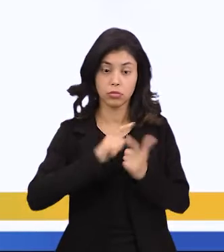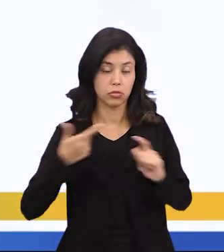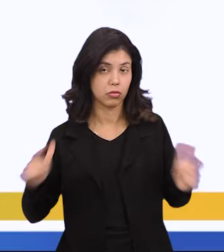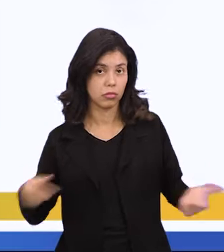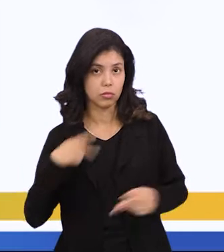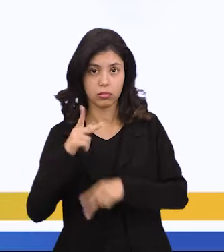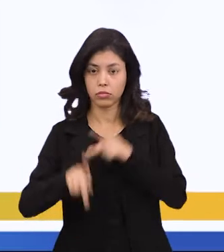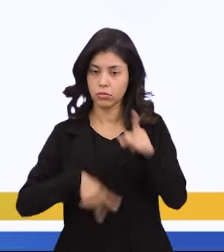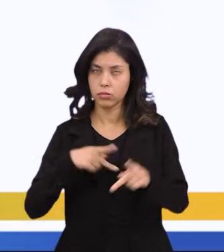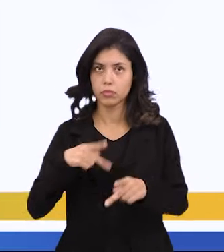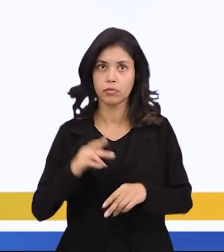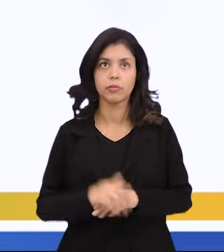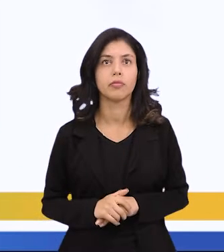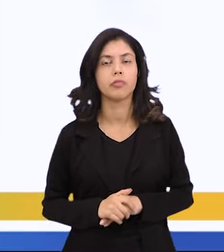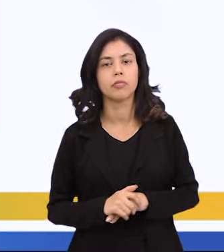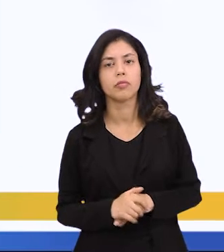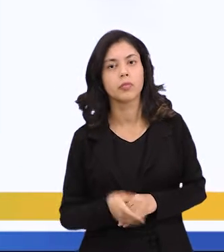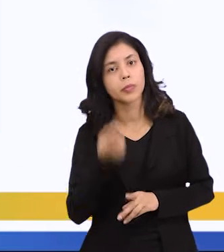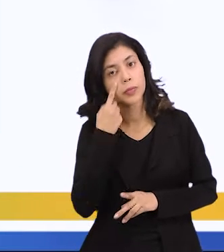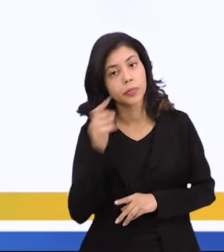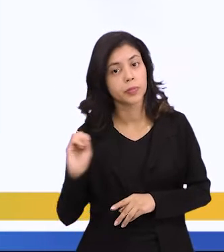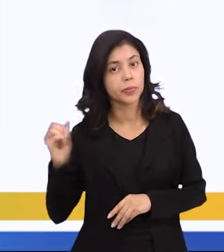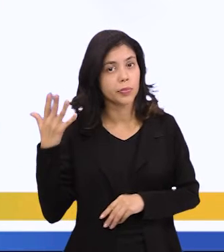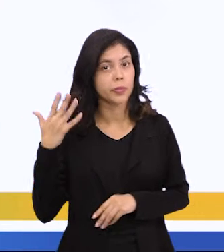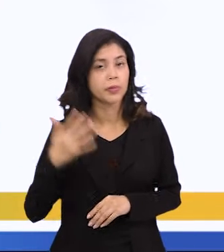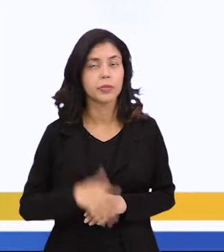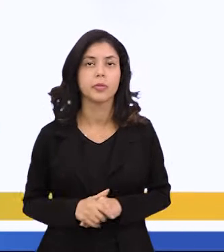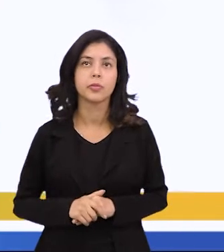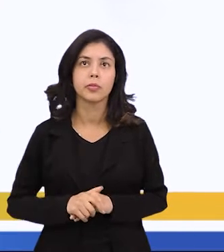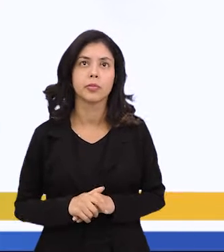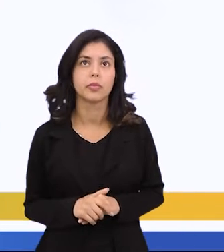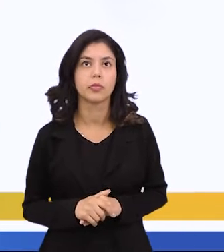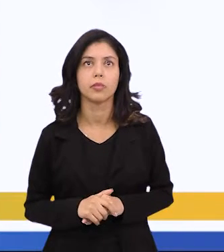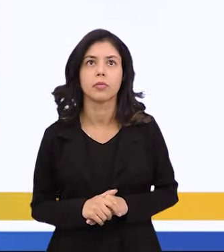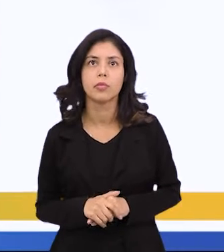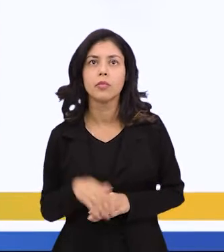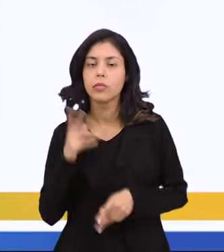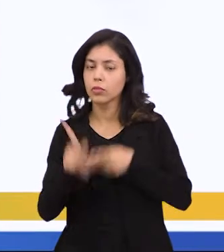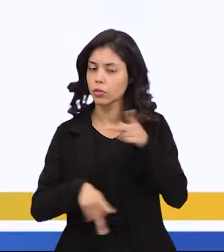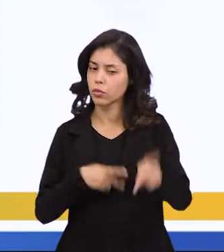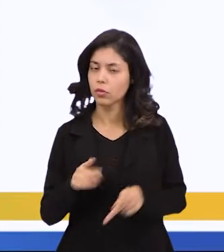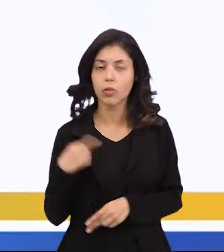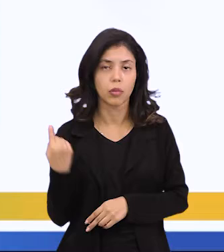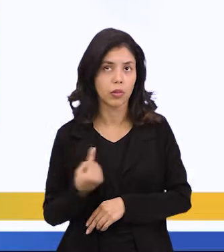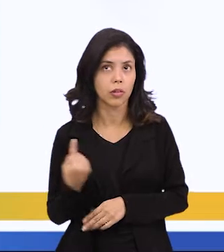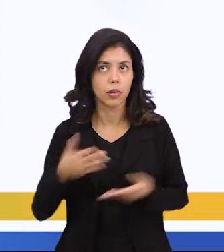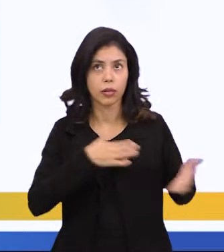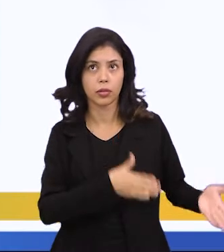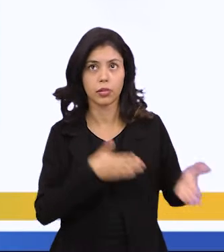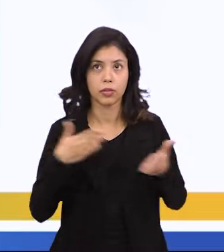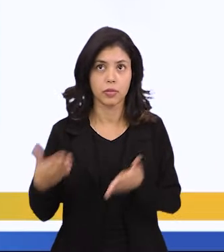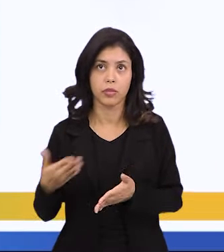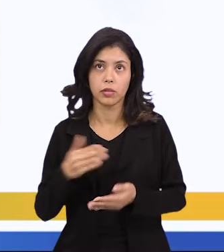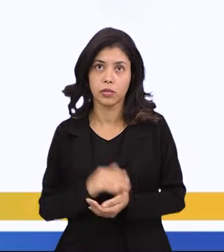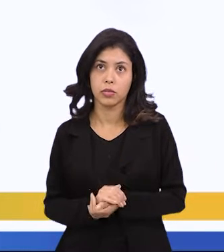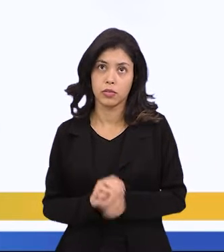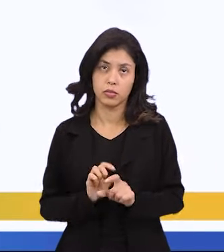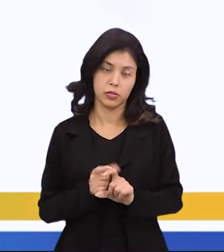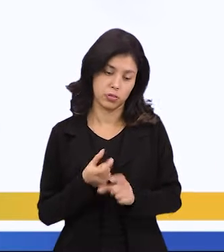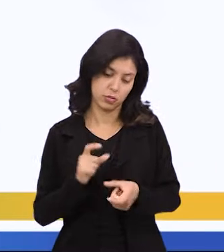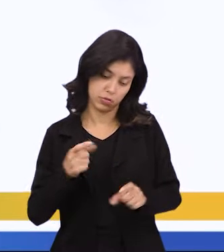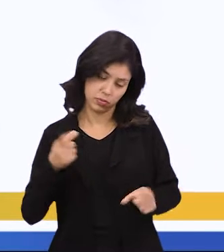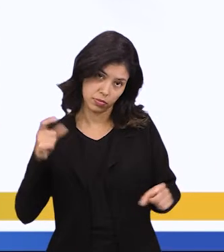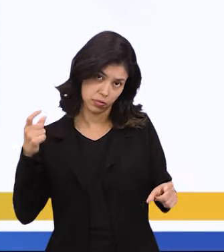população. E aí, o que acontece? Aquela população isolada passou a ter uma concha